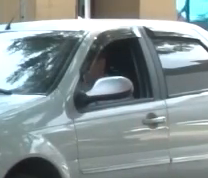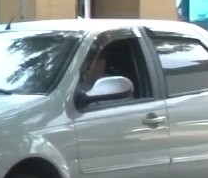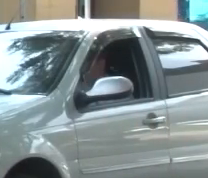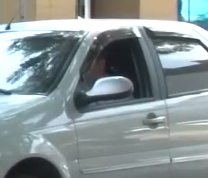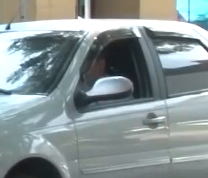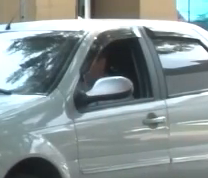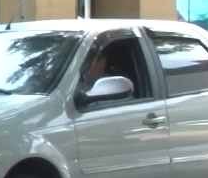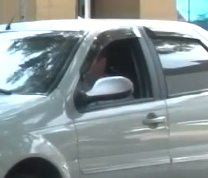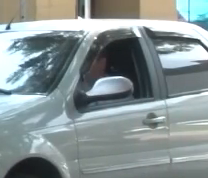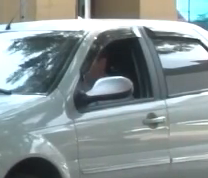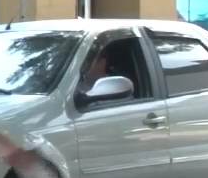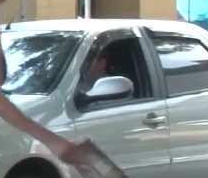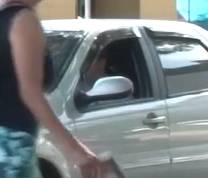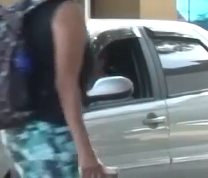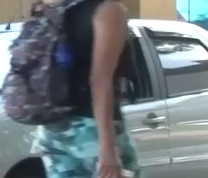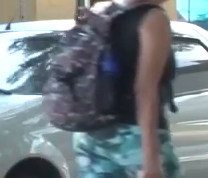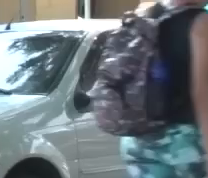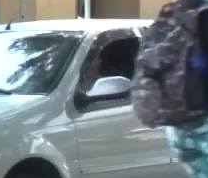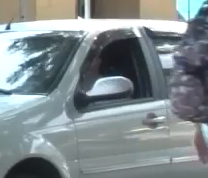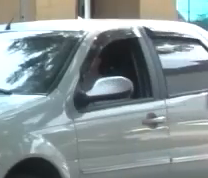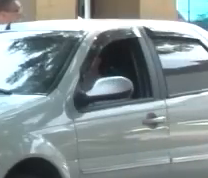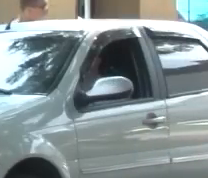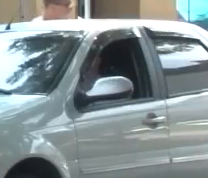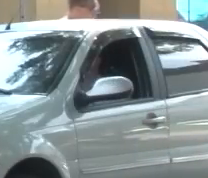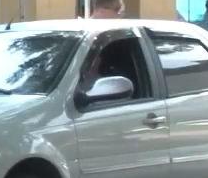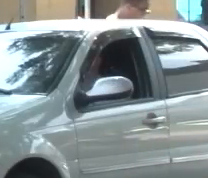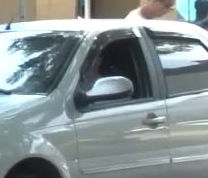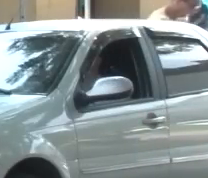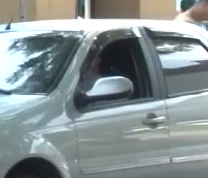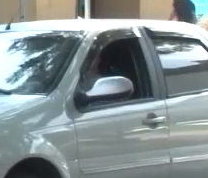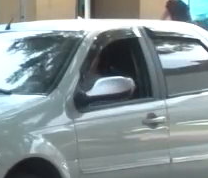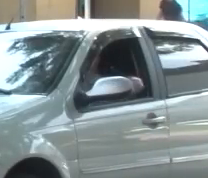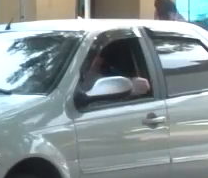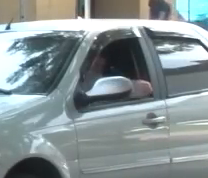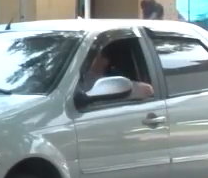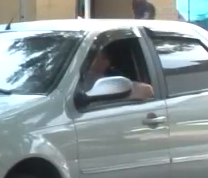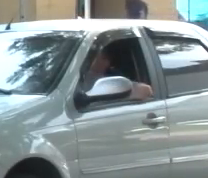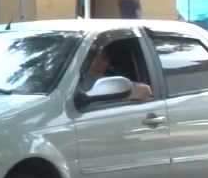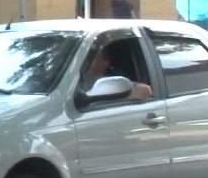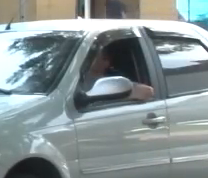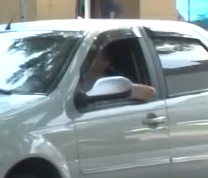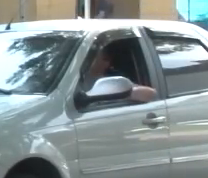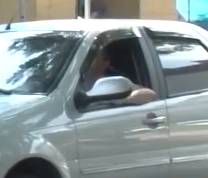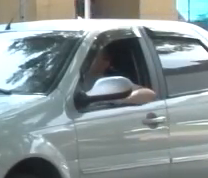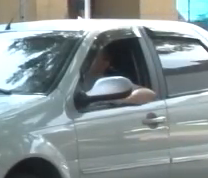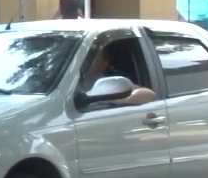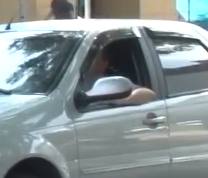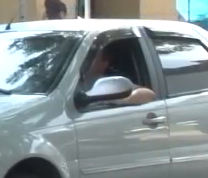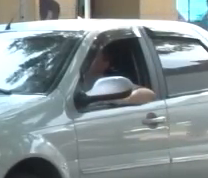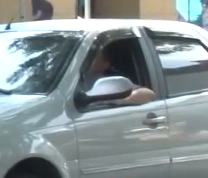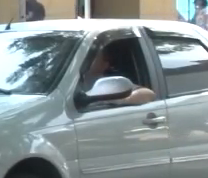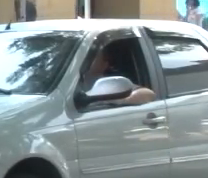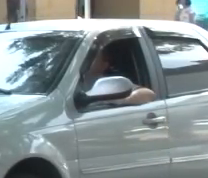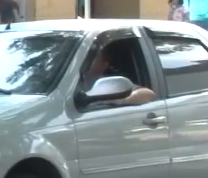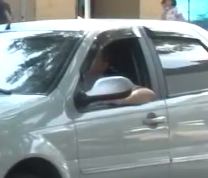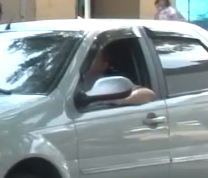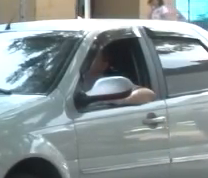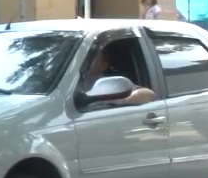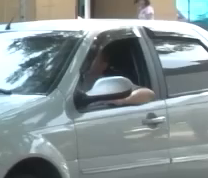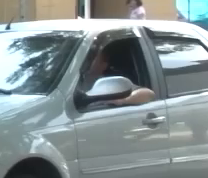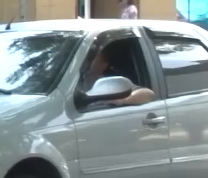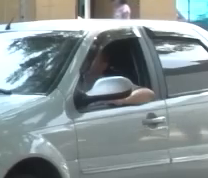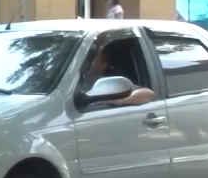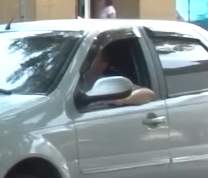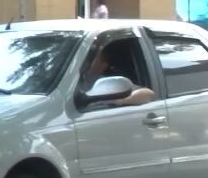há atividades políticas e administrativas. Os vereadores podem fazer audiências públicas, visitas